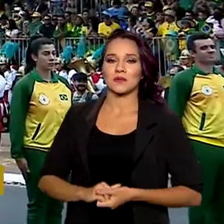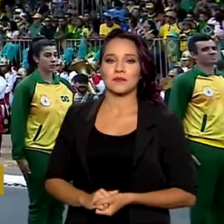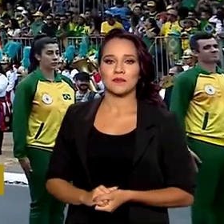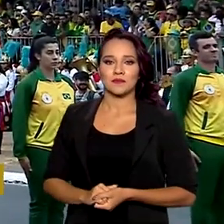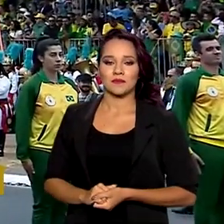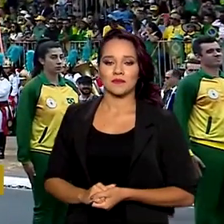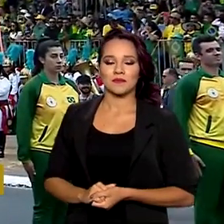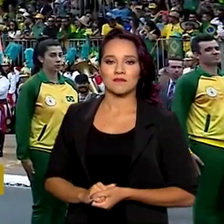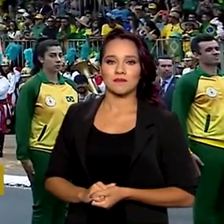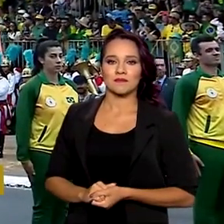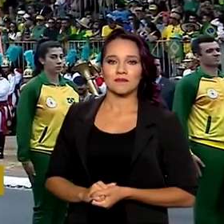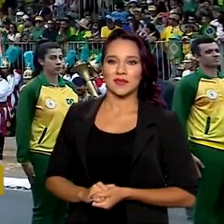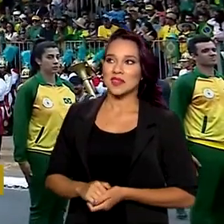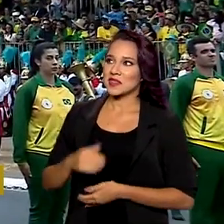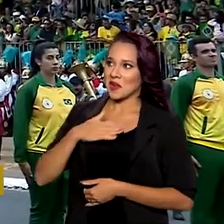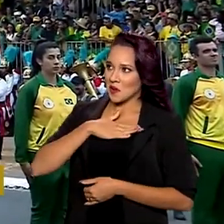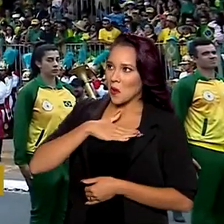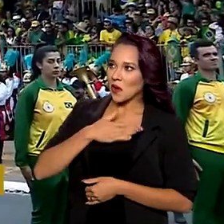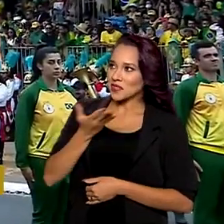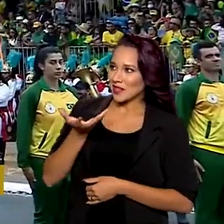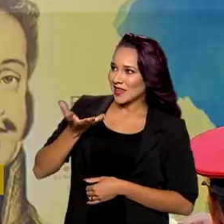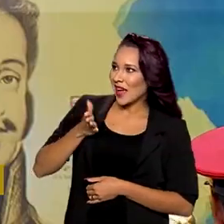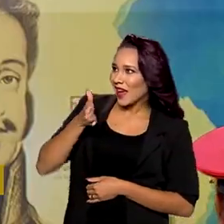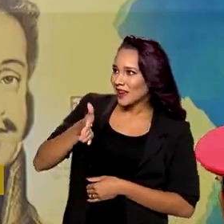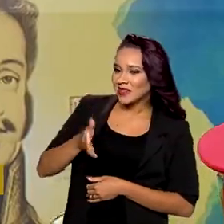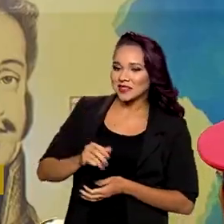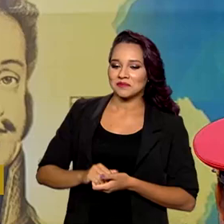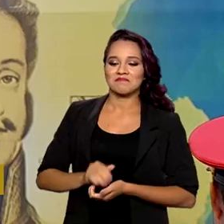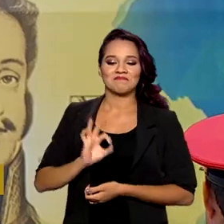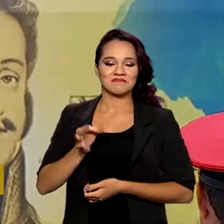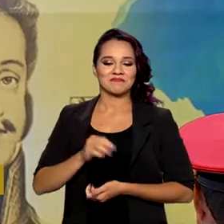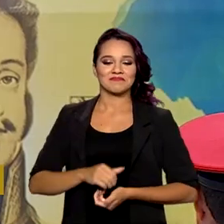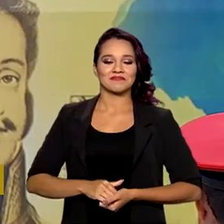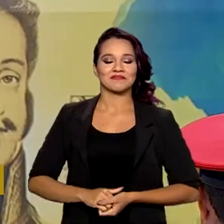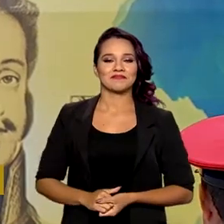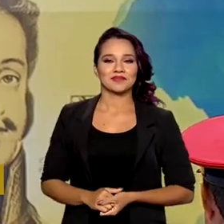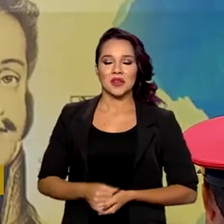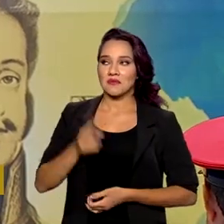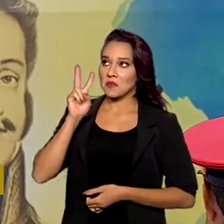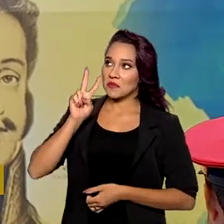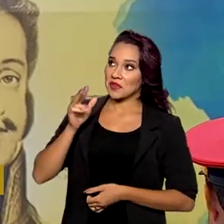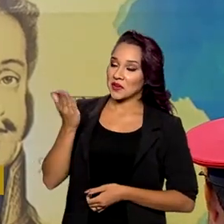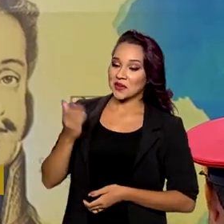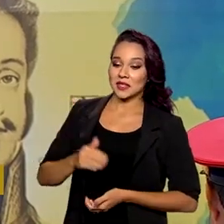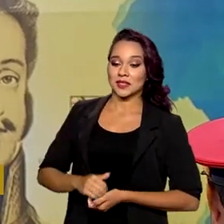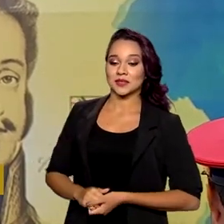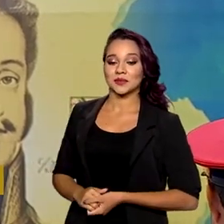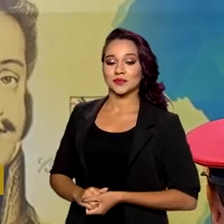E ele gosta também, ele faz questão também, né? Com certeza. Vamos ouvir agora.